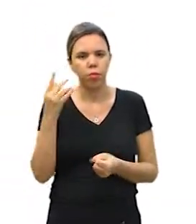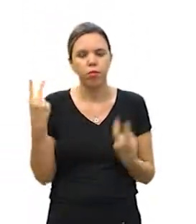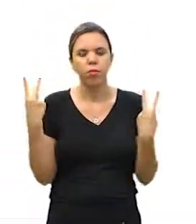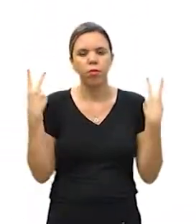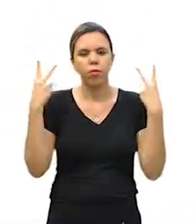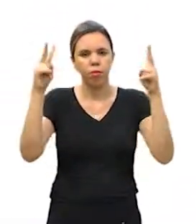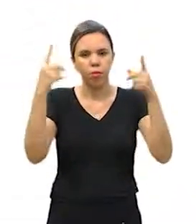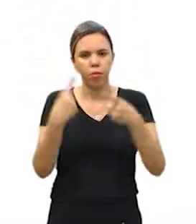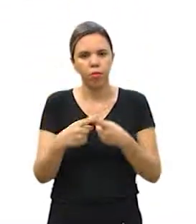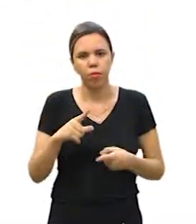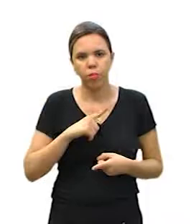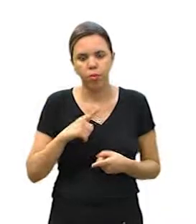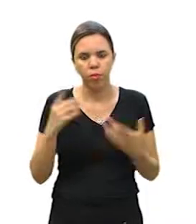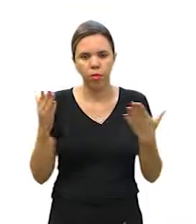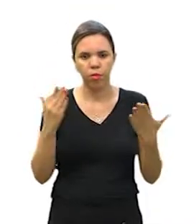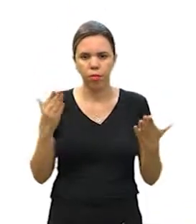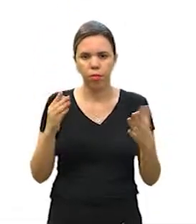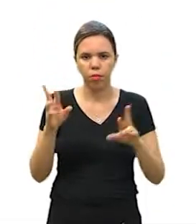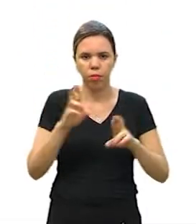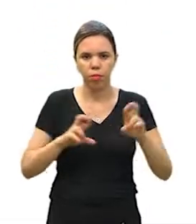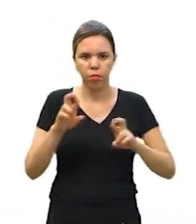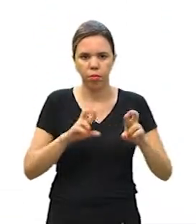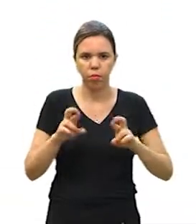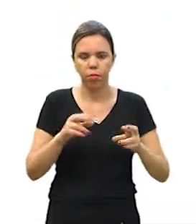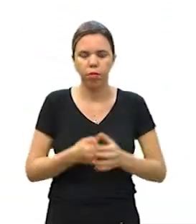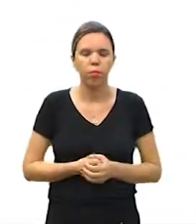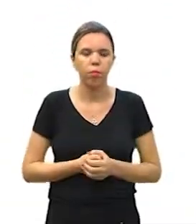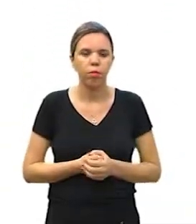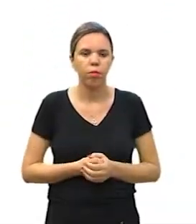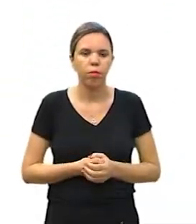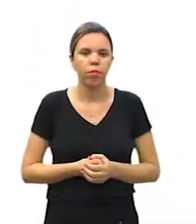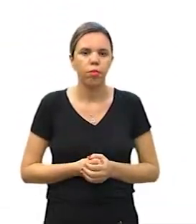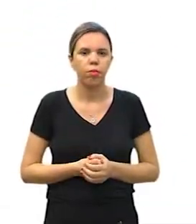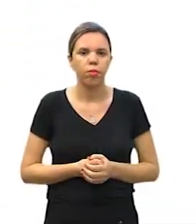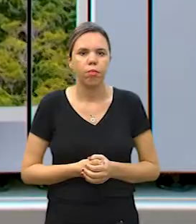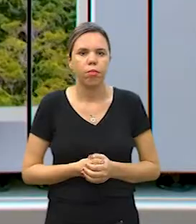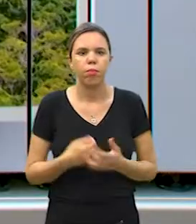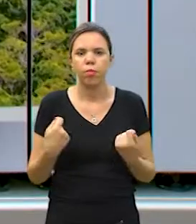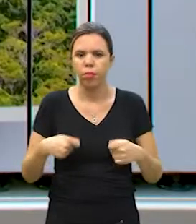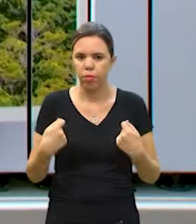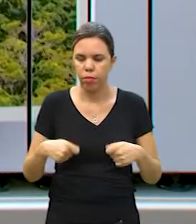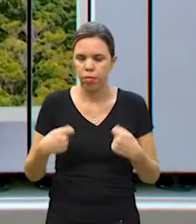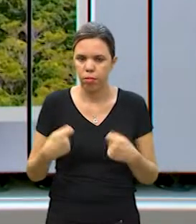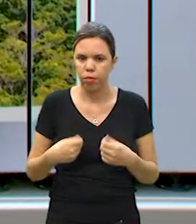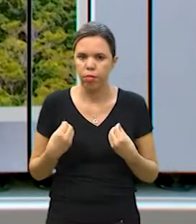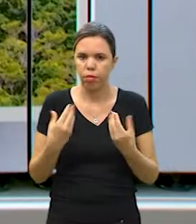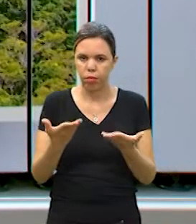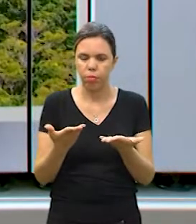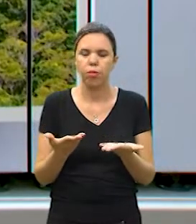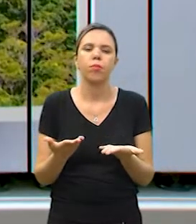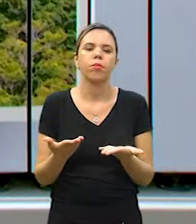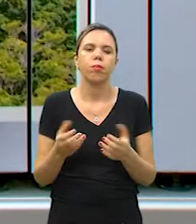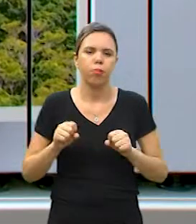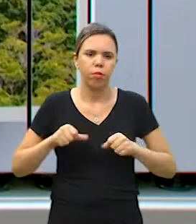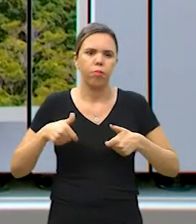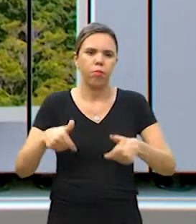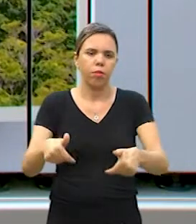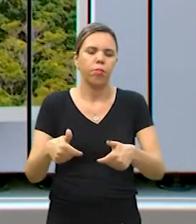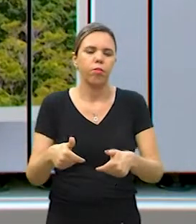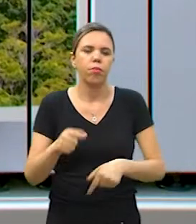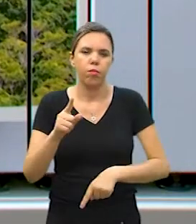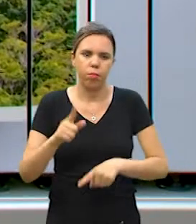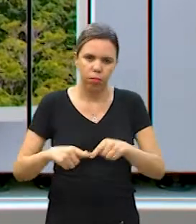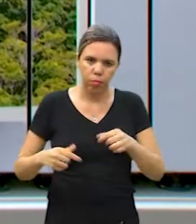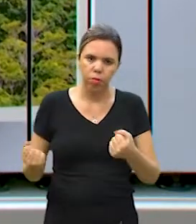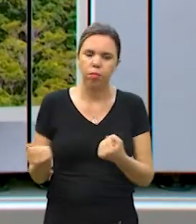que foi uma vitória, porque nós temos um parâmetro de fiscalização. Só que é preciso dar musculatura e fortalecer